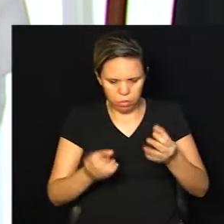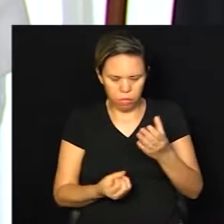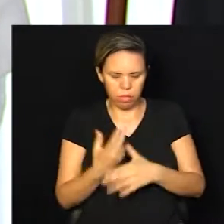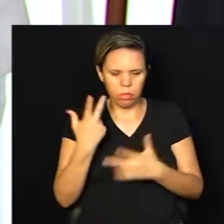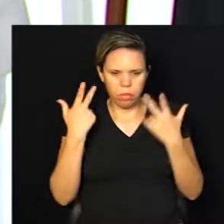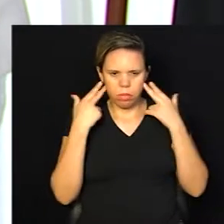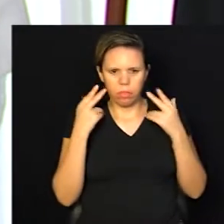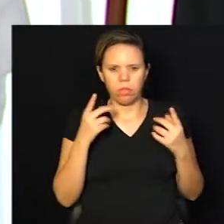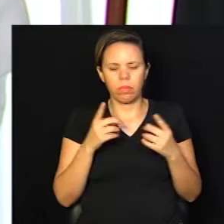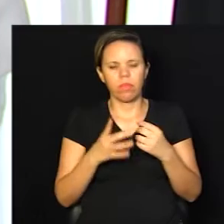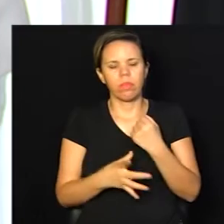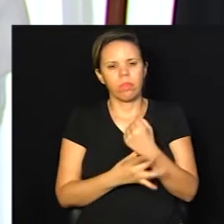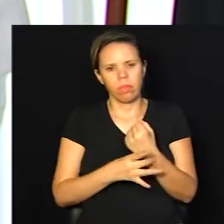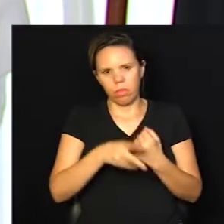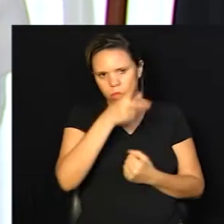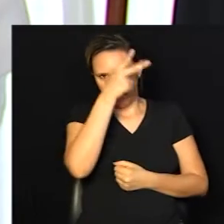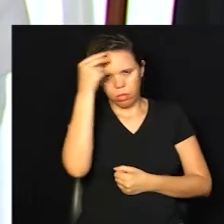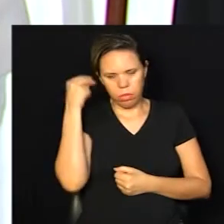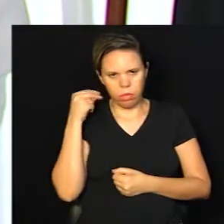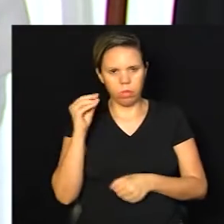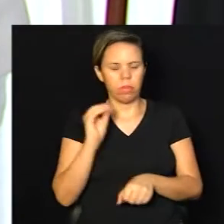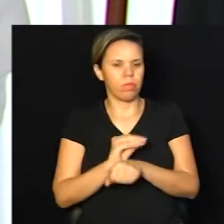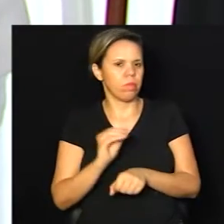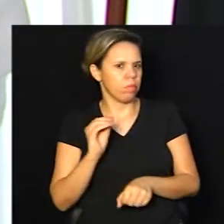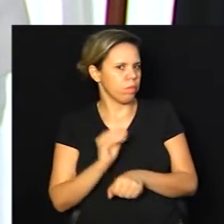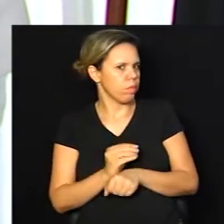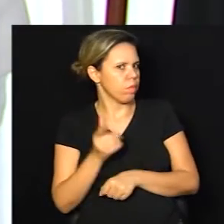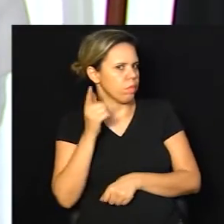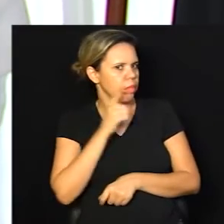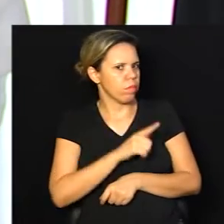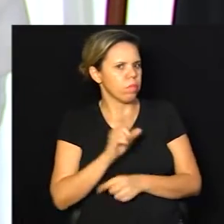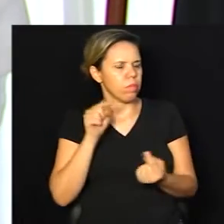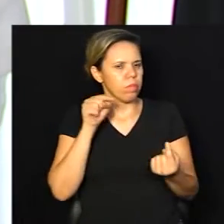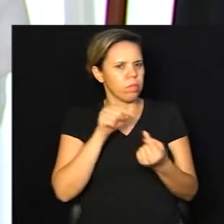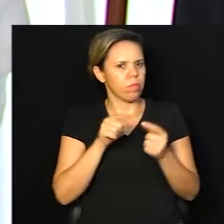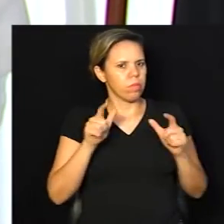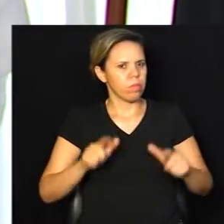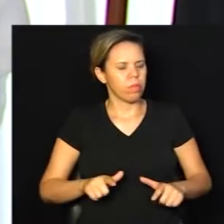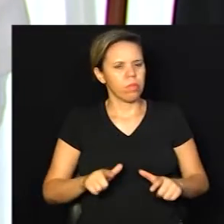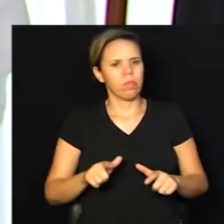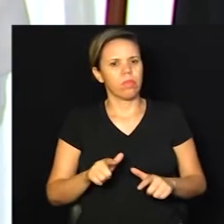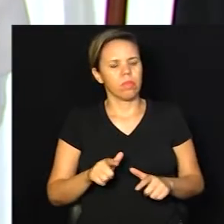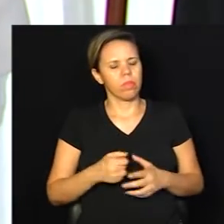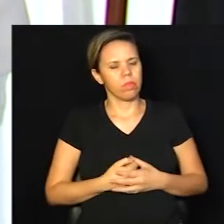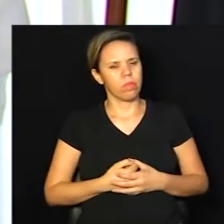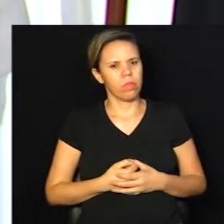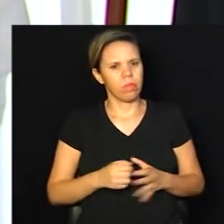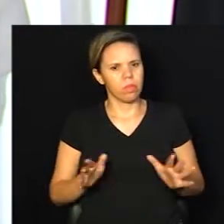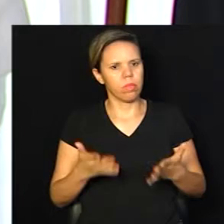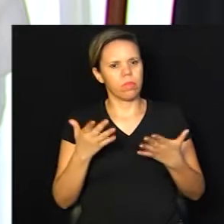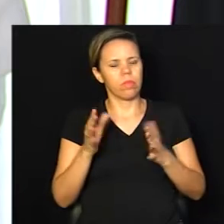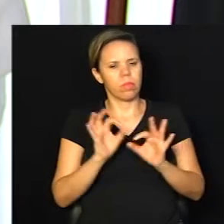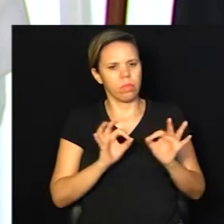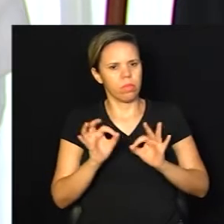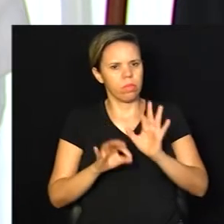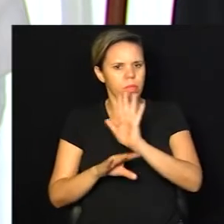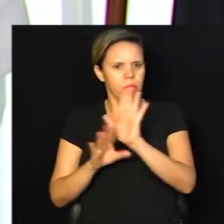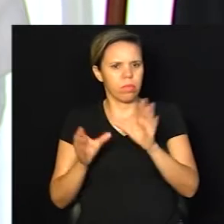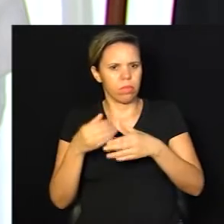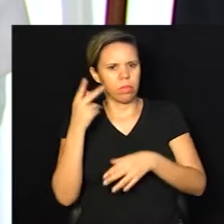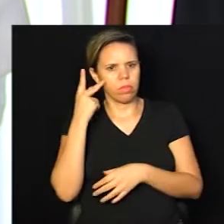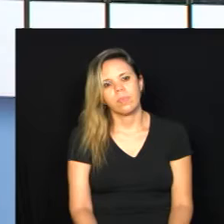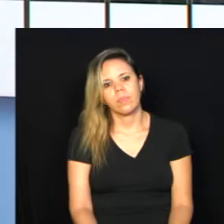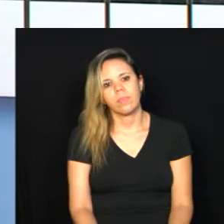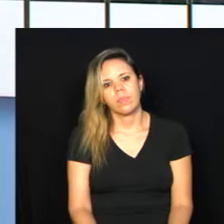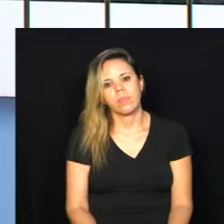processos de prestação de segurança pública, na preservação e na repressão direta dos delitos aí, em prol da ordem pública e da